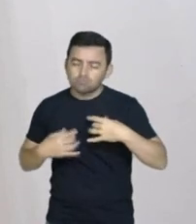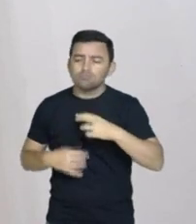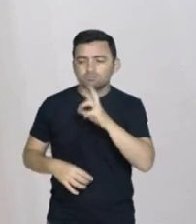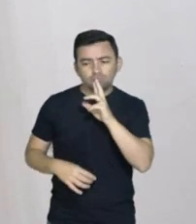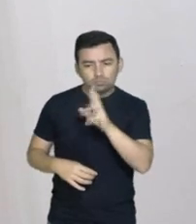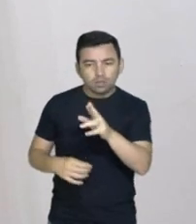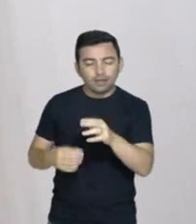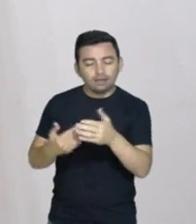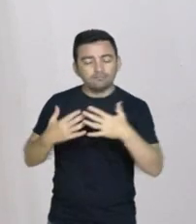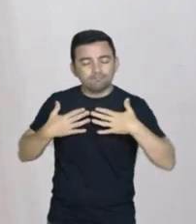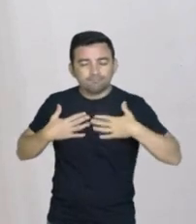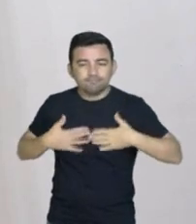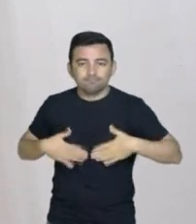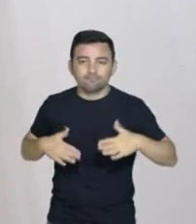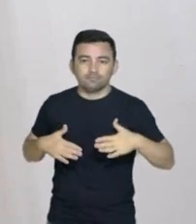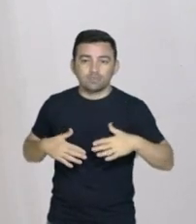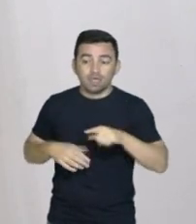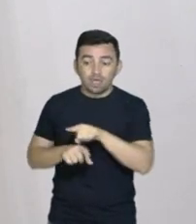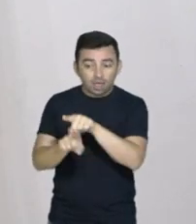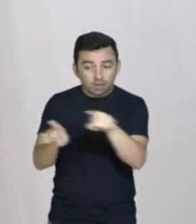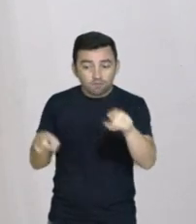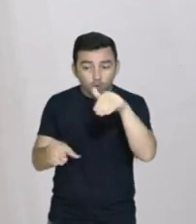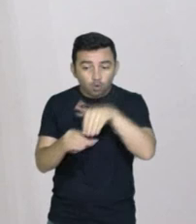que votou diferente